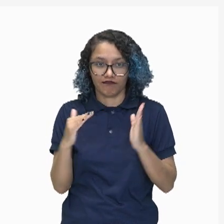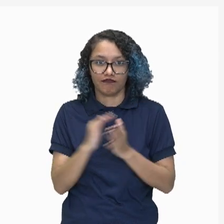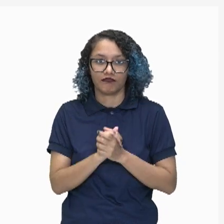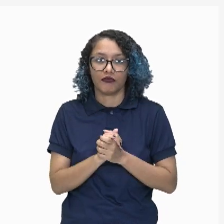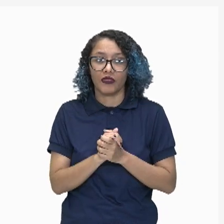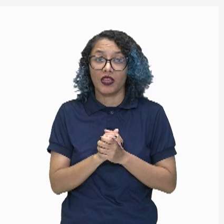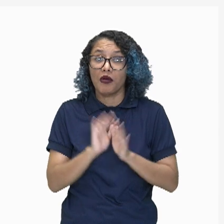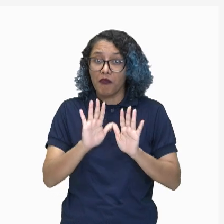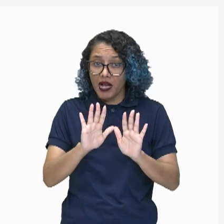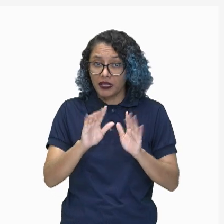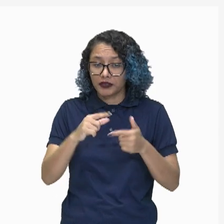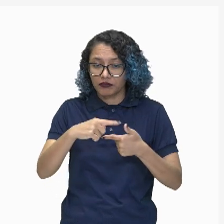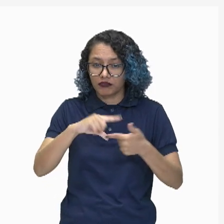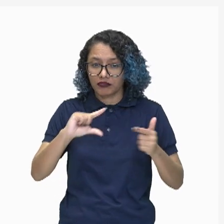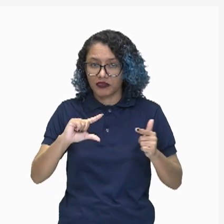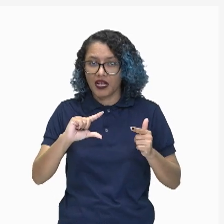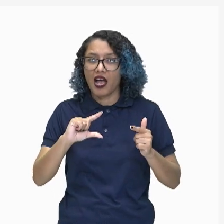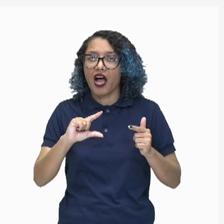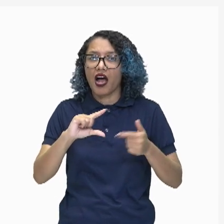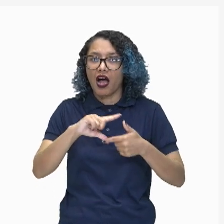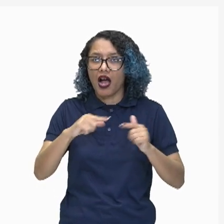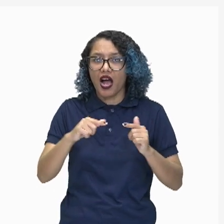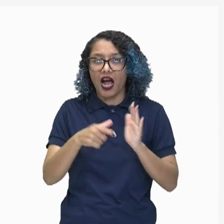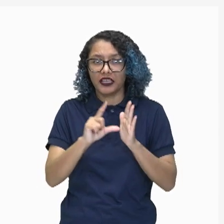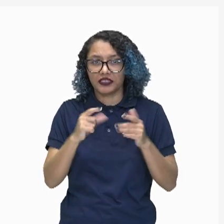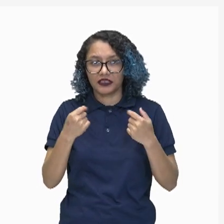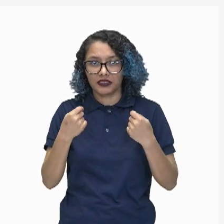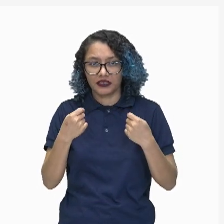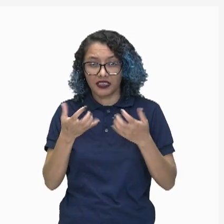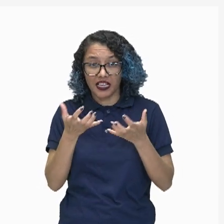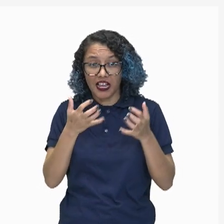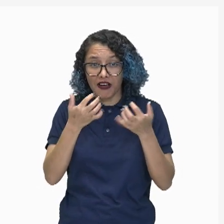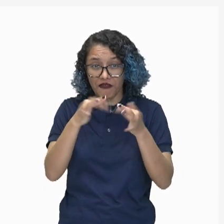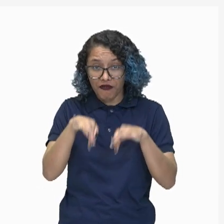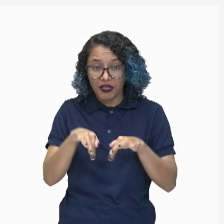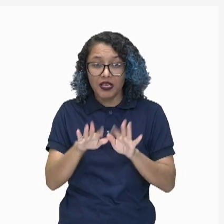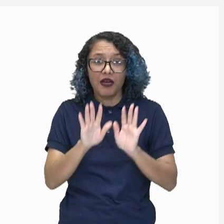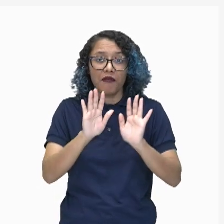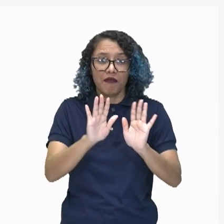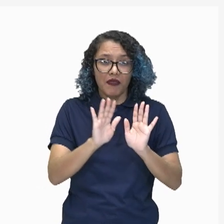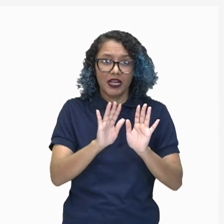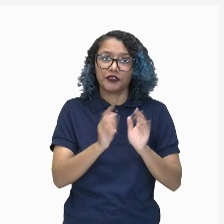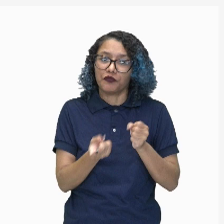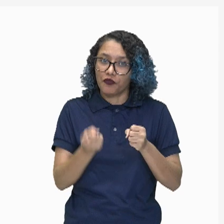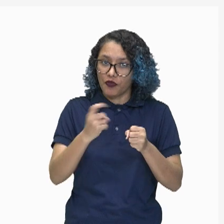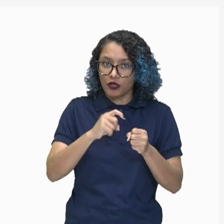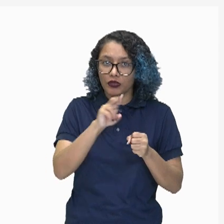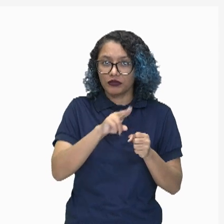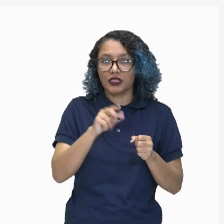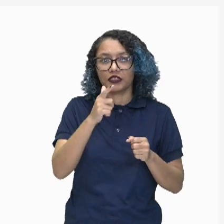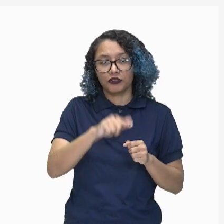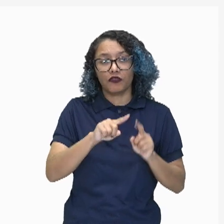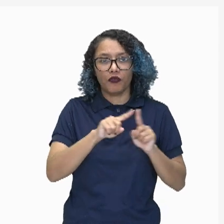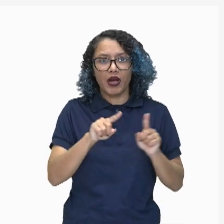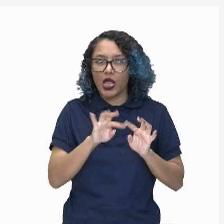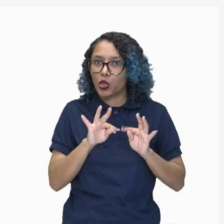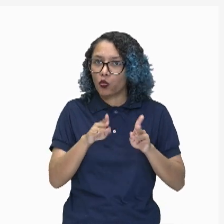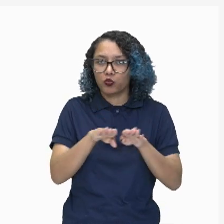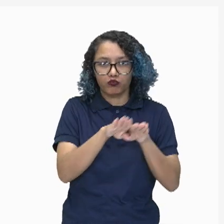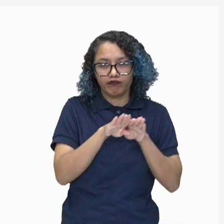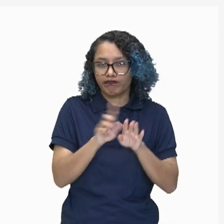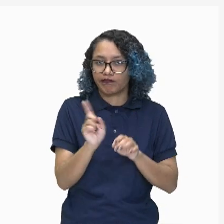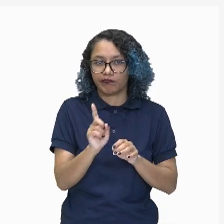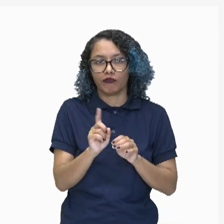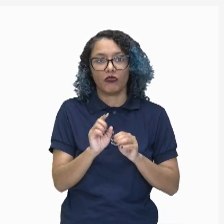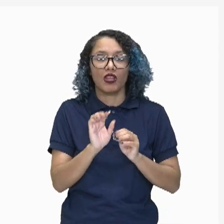derrubar um pouco, né? Então, os autores de 45 valorizavam a técnica literária e a forma. Não significa que tudo vai ter forma, obviamente,